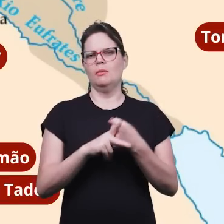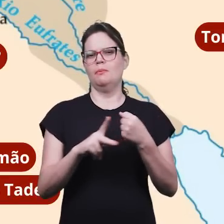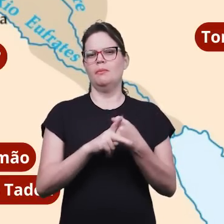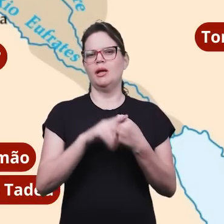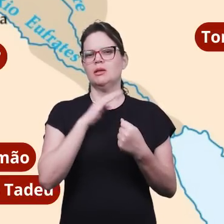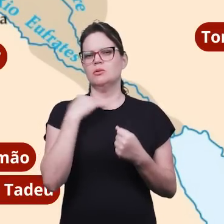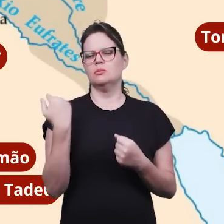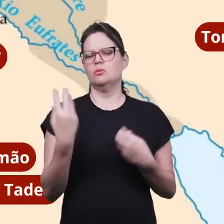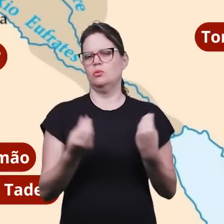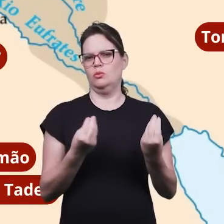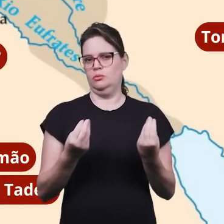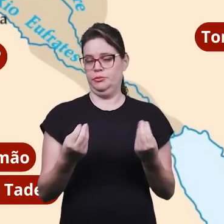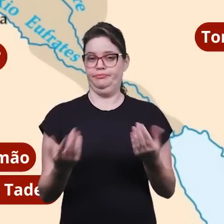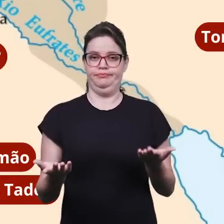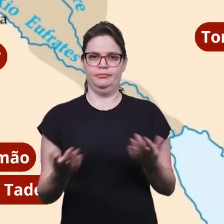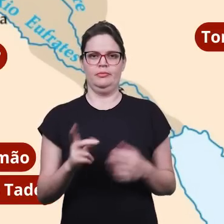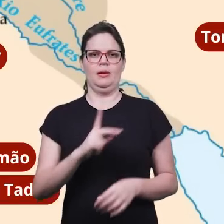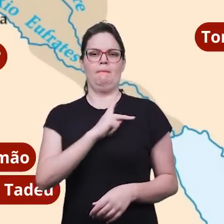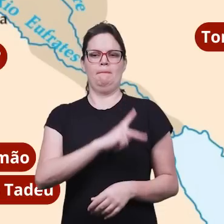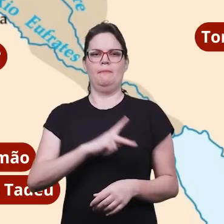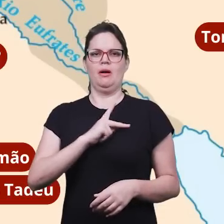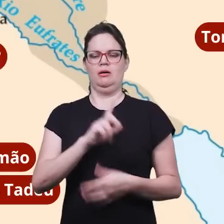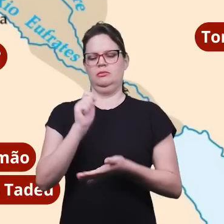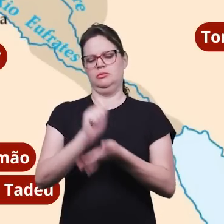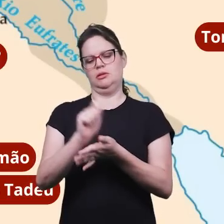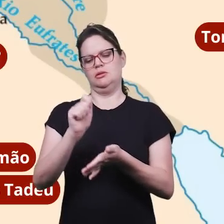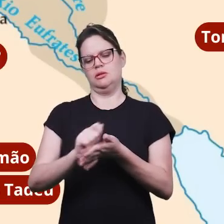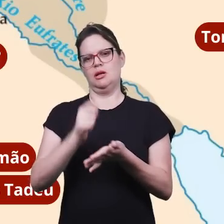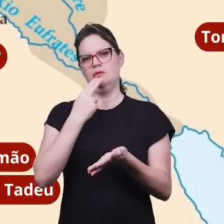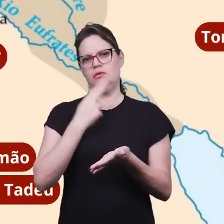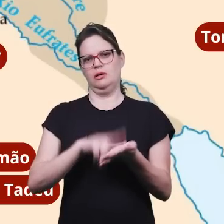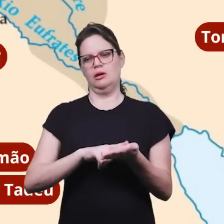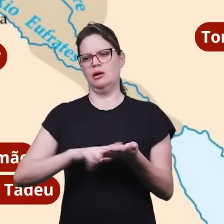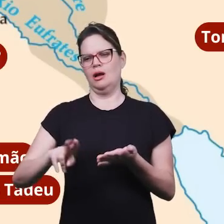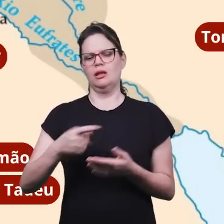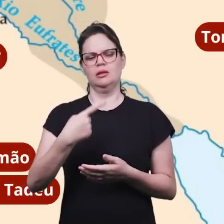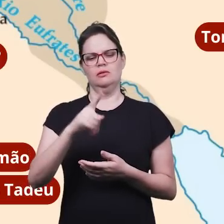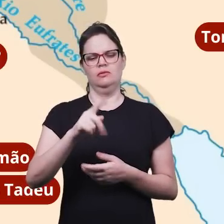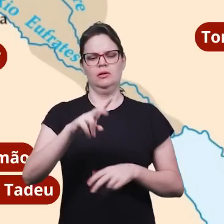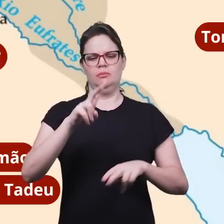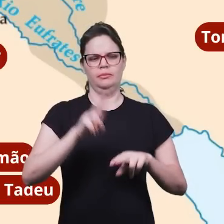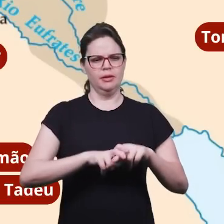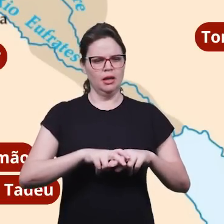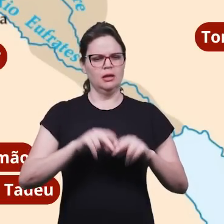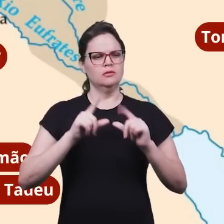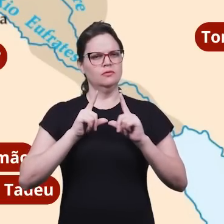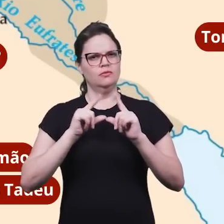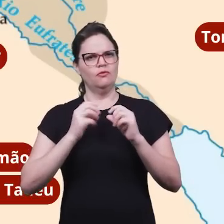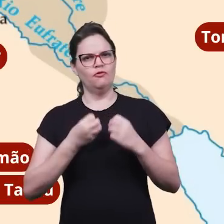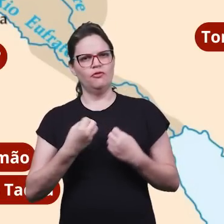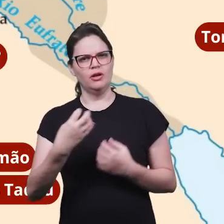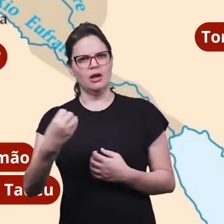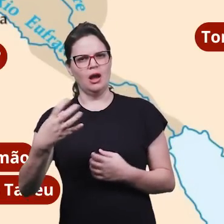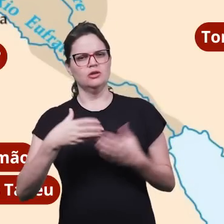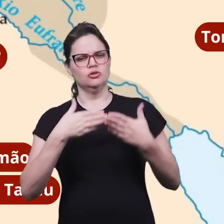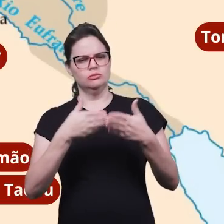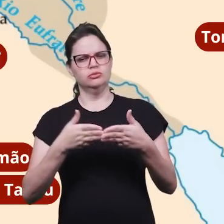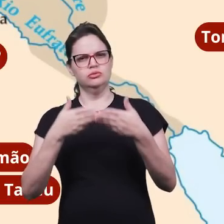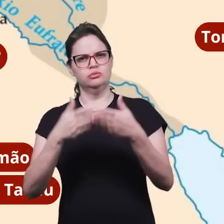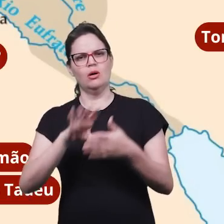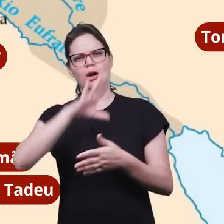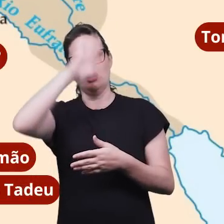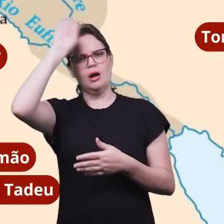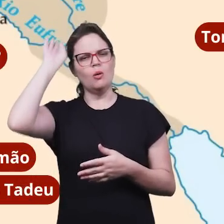Roma. O apóstolo Paulo escreve as suas cartas, teve na prisão, a sua viagem a Roma, ele conta